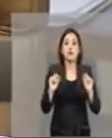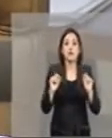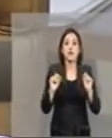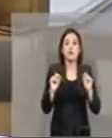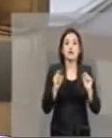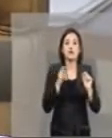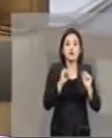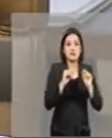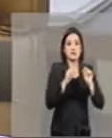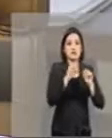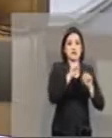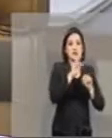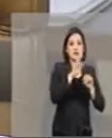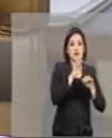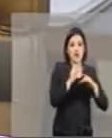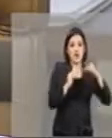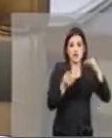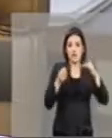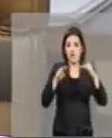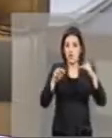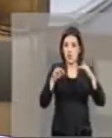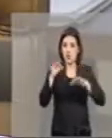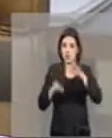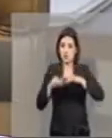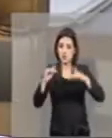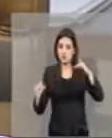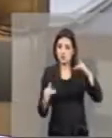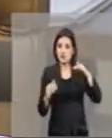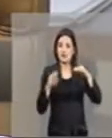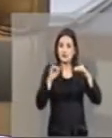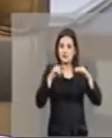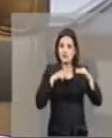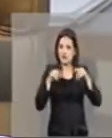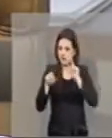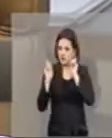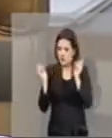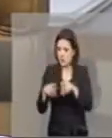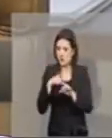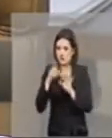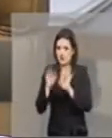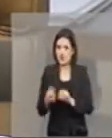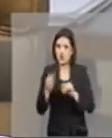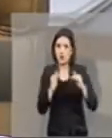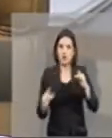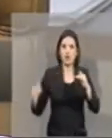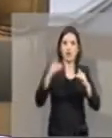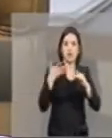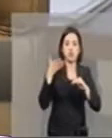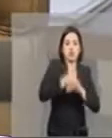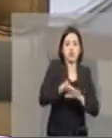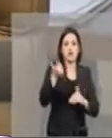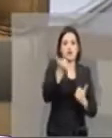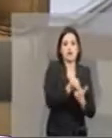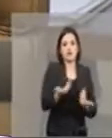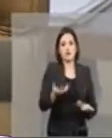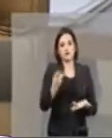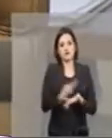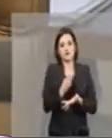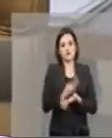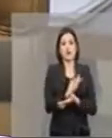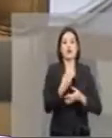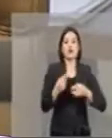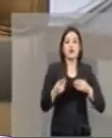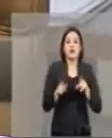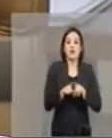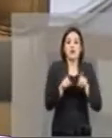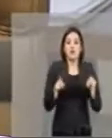não usurpada a competência de quem teria competência para determinar as medidas e as providências tomadas, e em face da